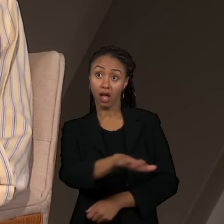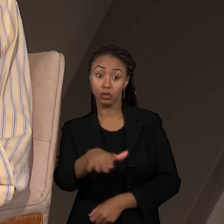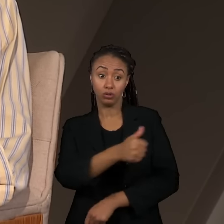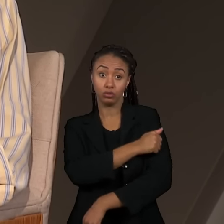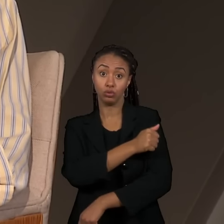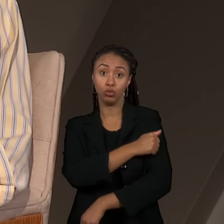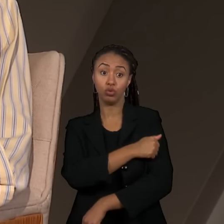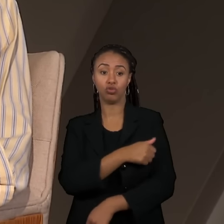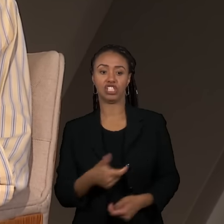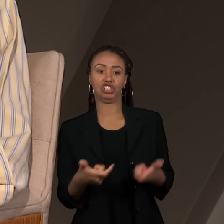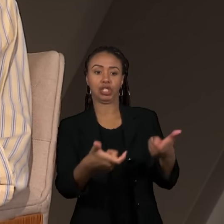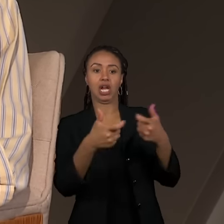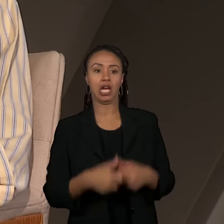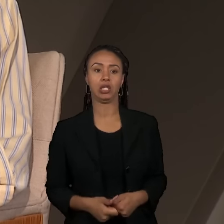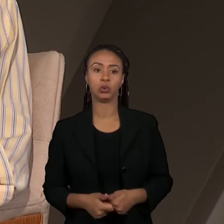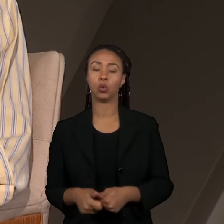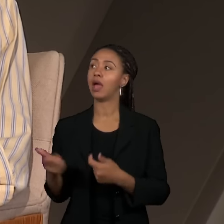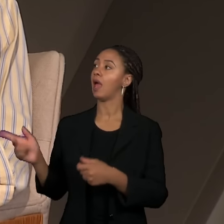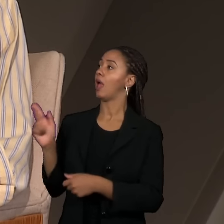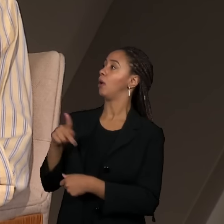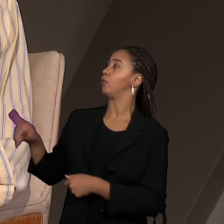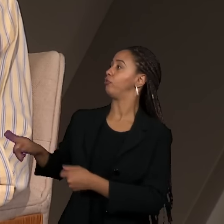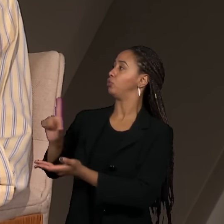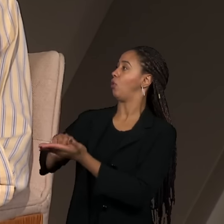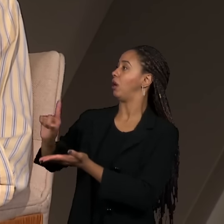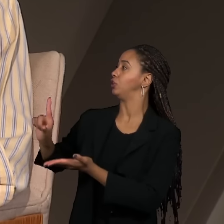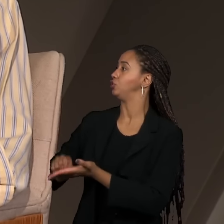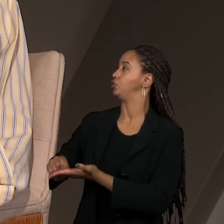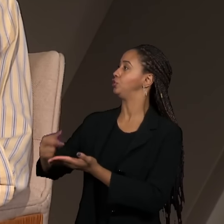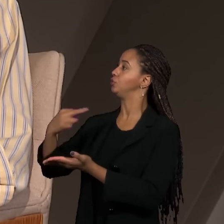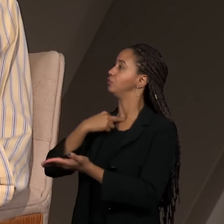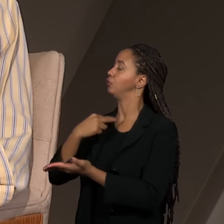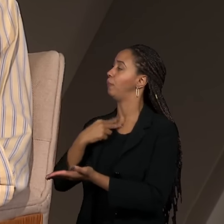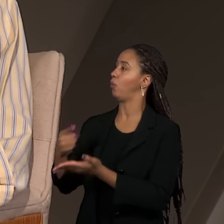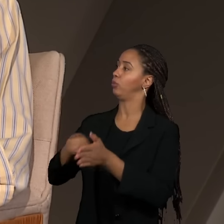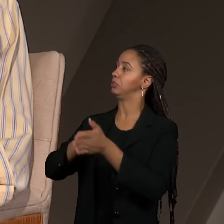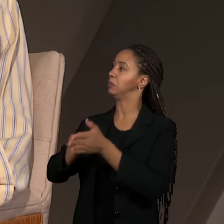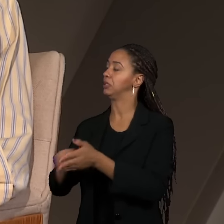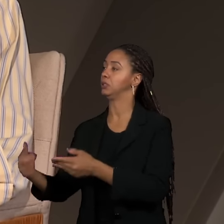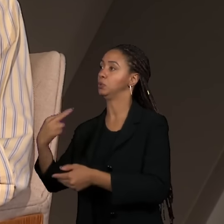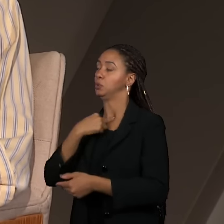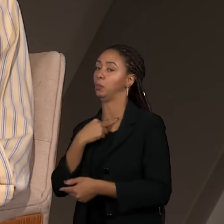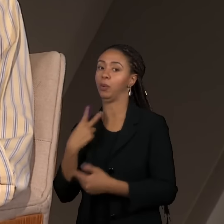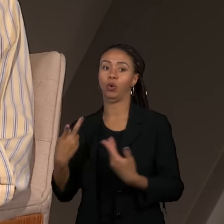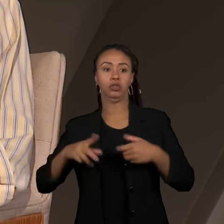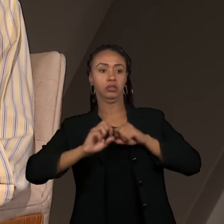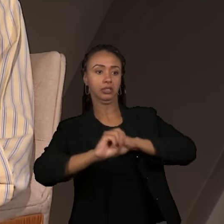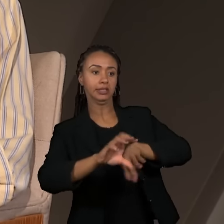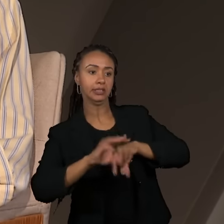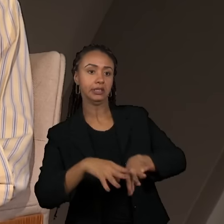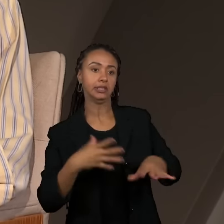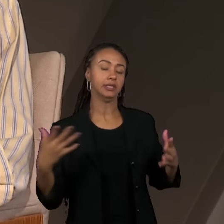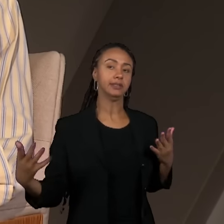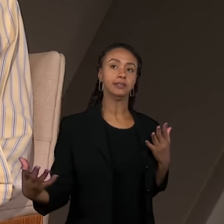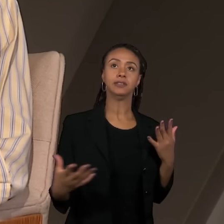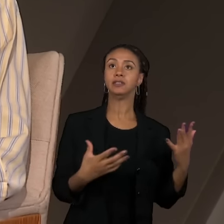deixa esse professor escrever o artigo publicar fazer a pesquisa dele assim por diante d aula